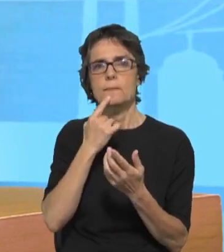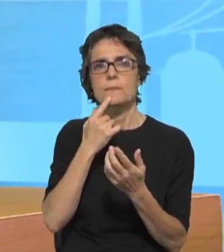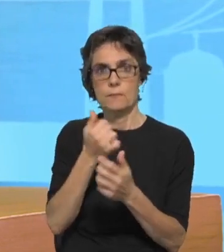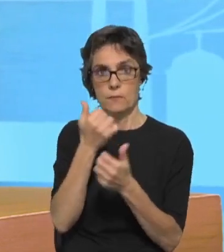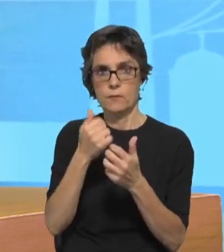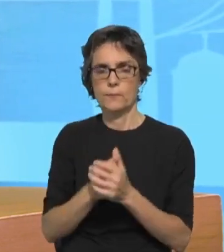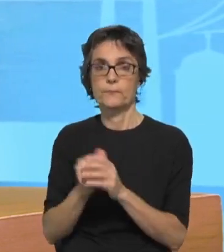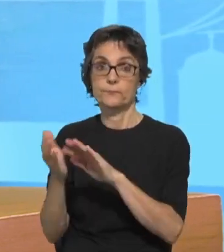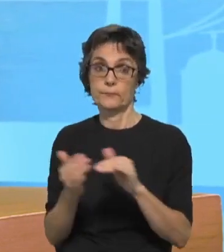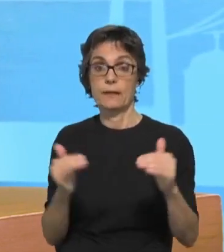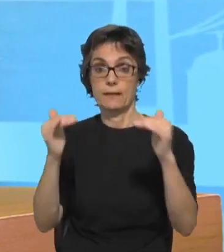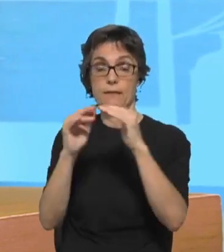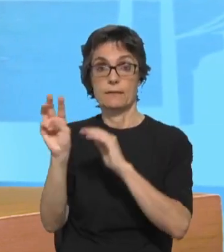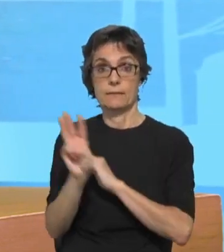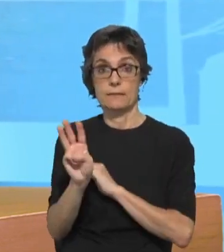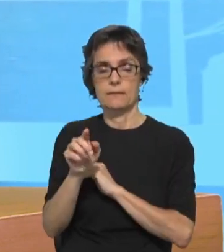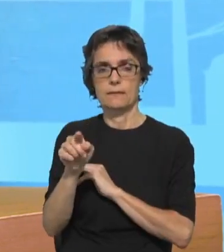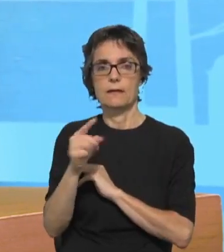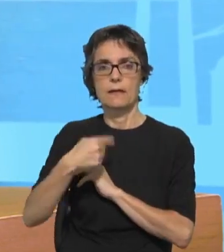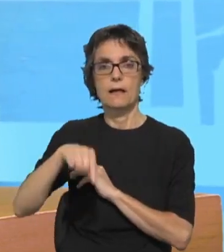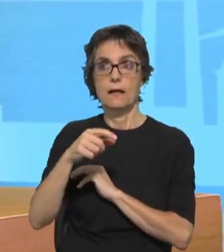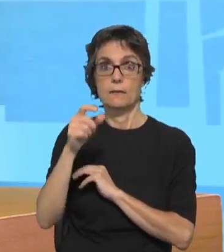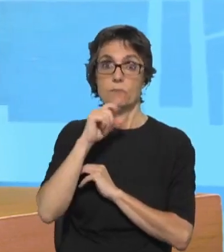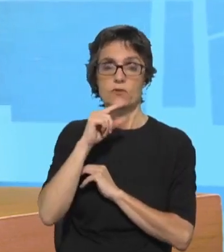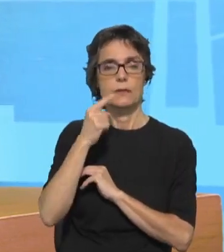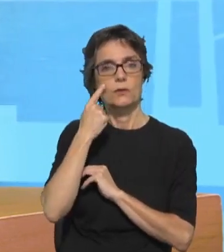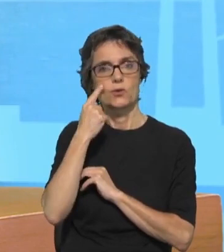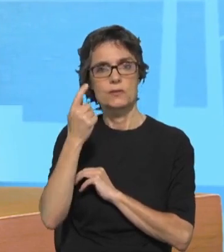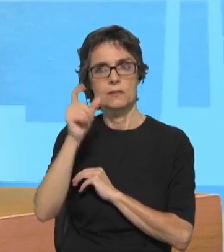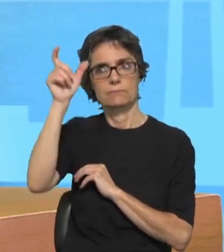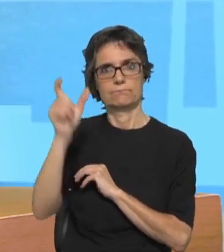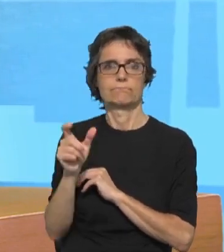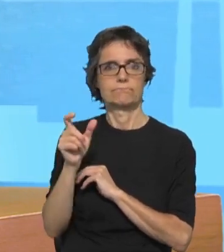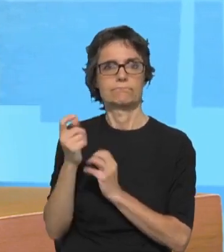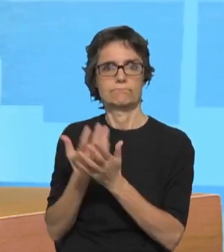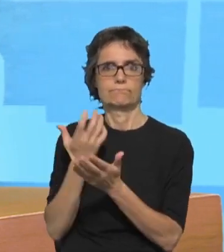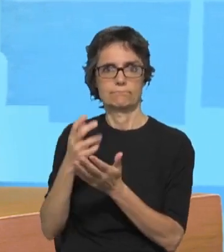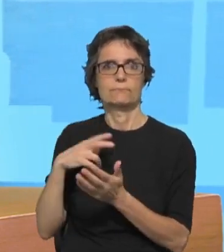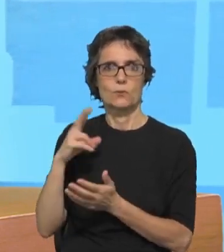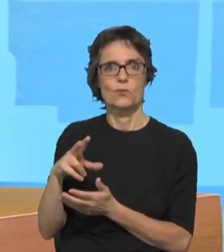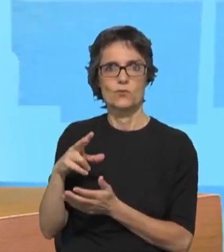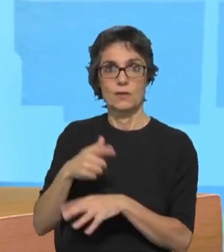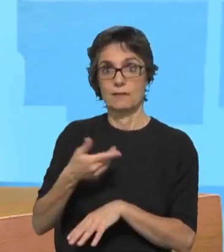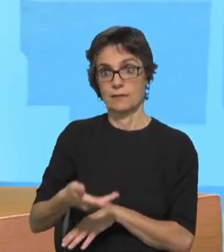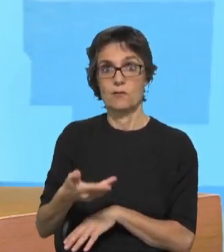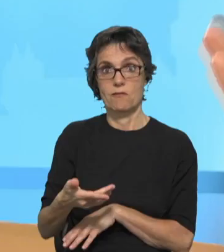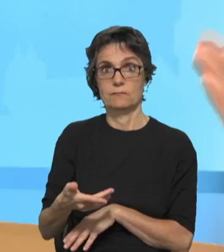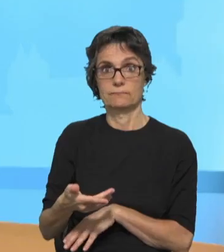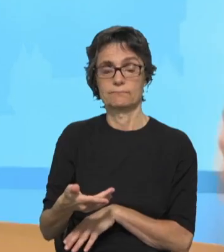vamos nos confrontar com uma figura notável do Portugal contemporâneo,